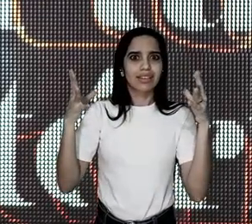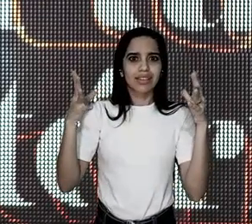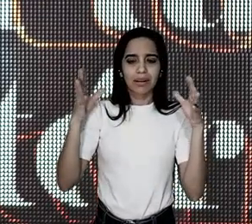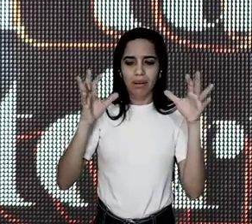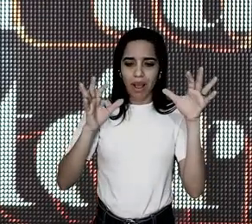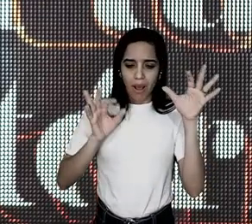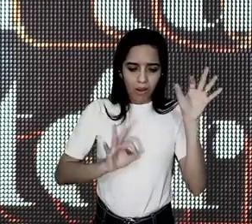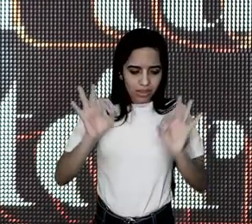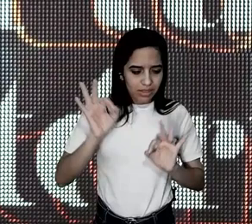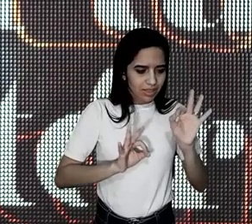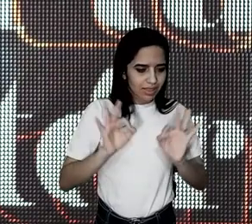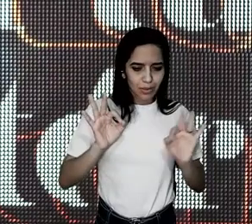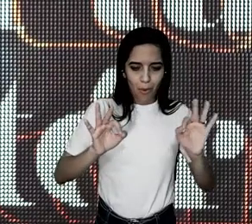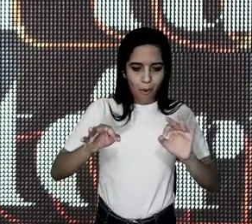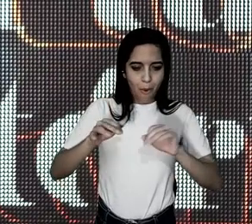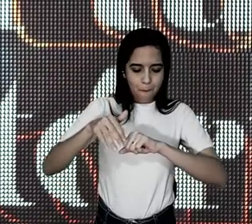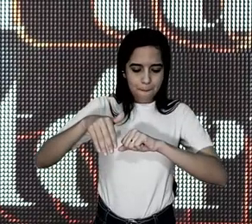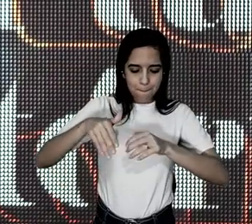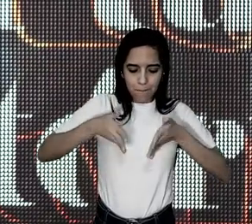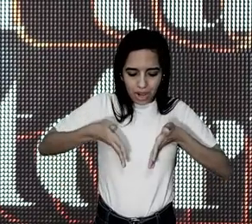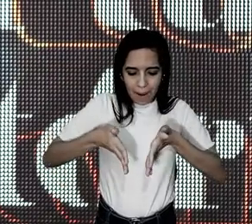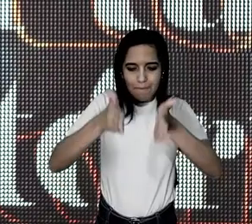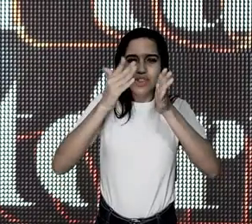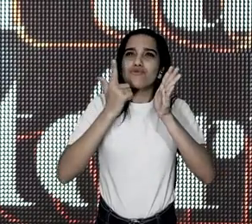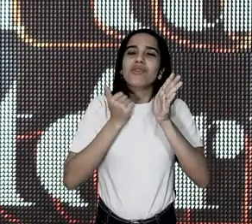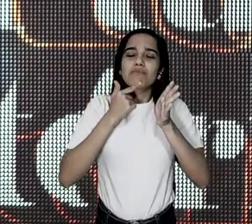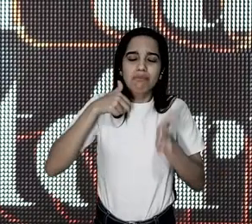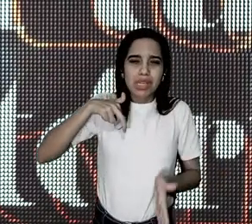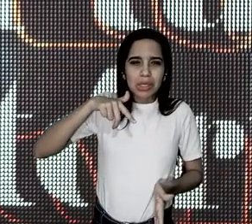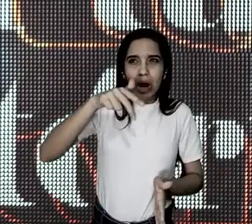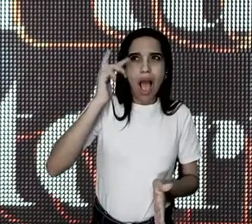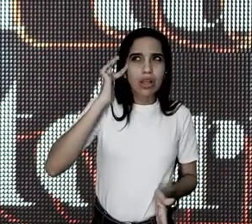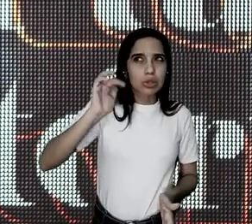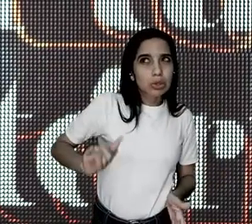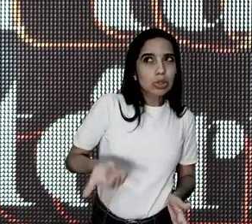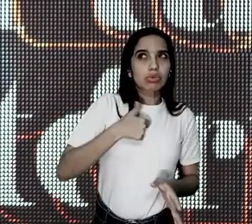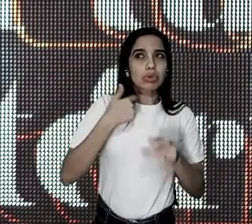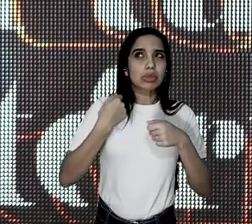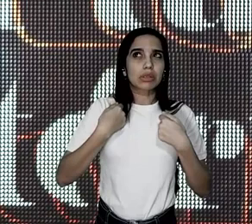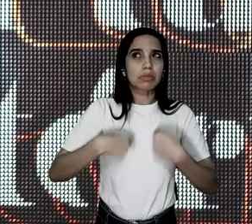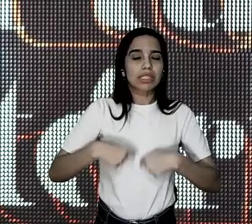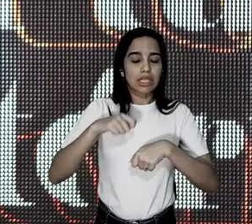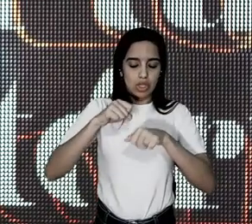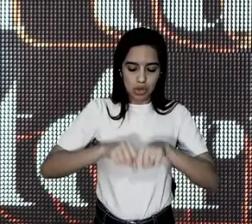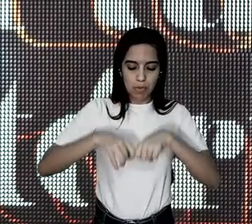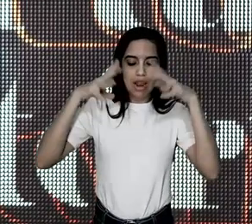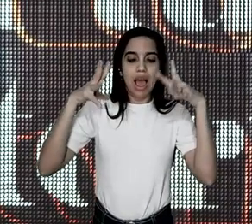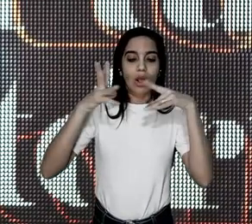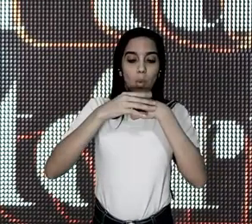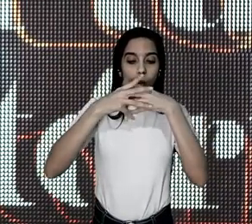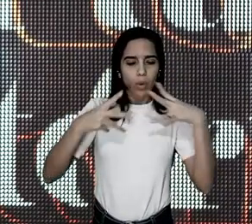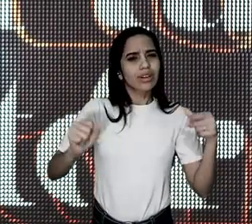preparando um tapete vermelho para Jesus, num oportunismo, esperando um milagre, uma cura. Deus é bom, Deus vai